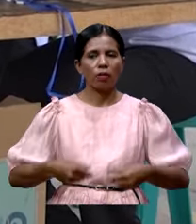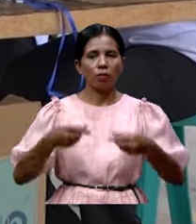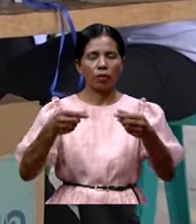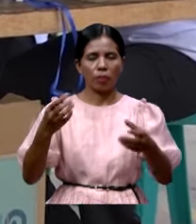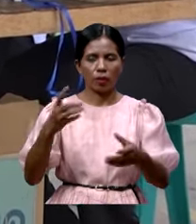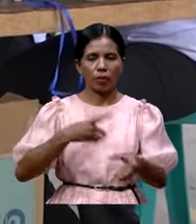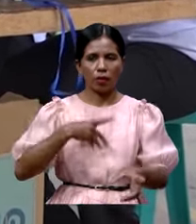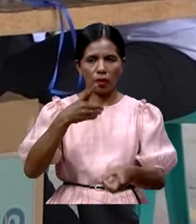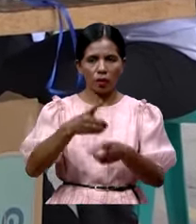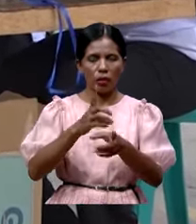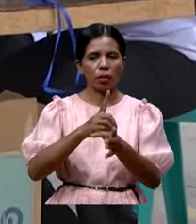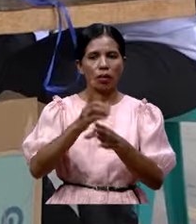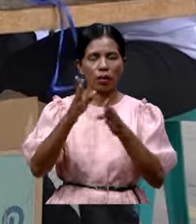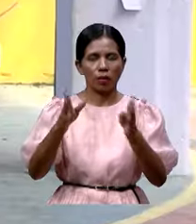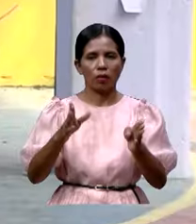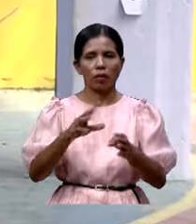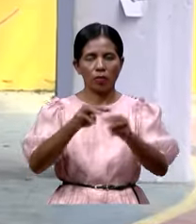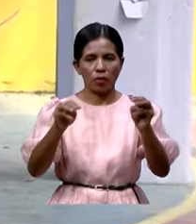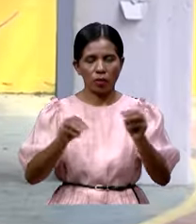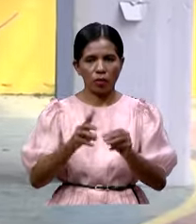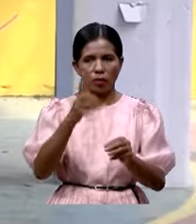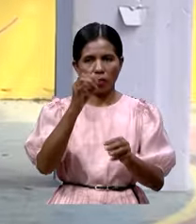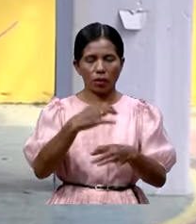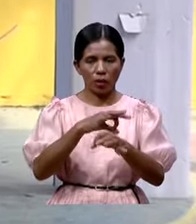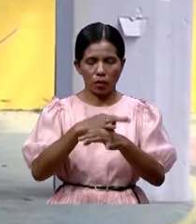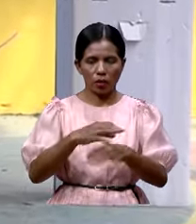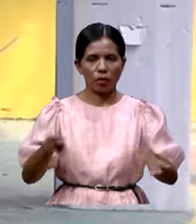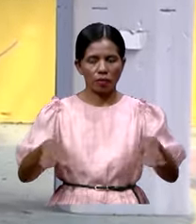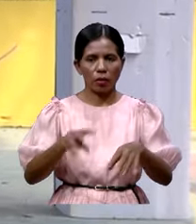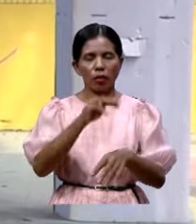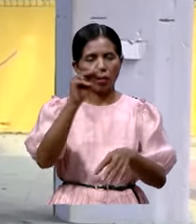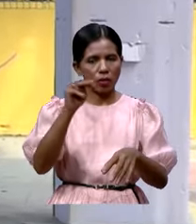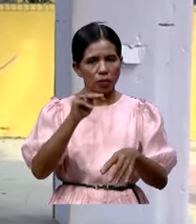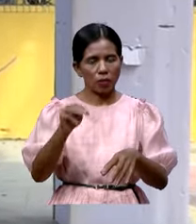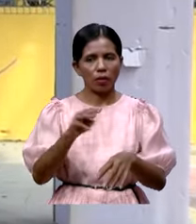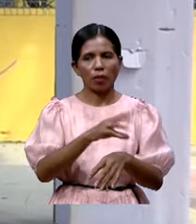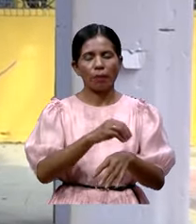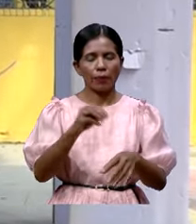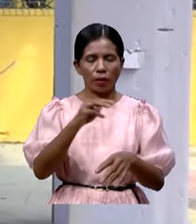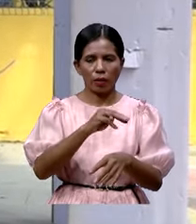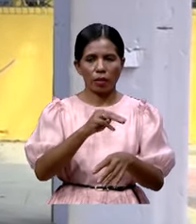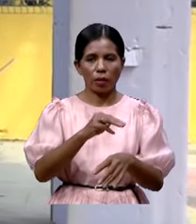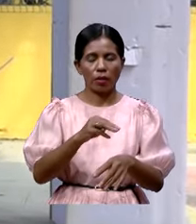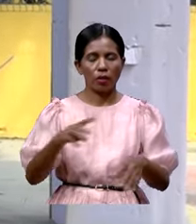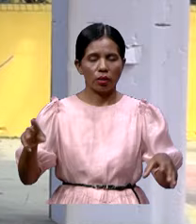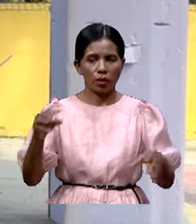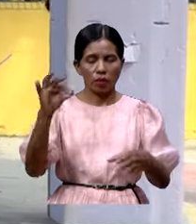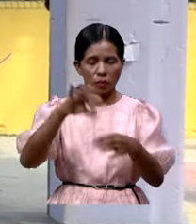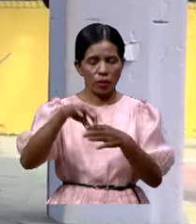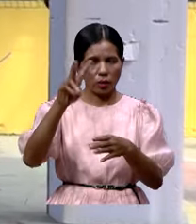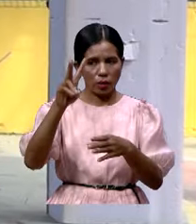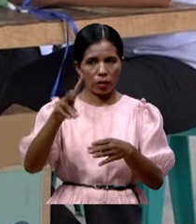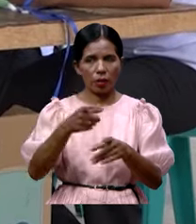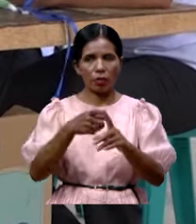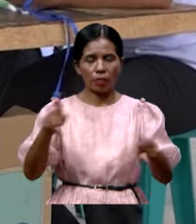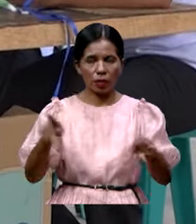voto, diretor estai municipio dili garante se hadia sistema e segunda volta, no fiar katak se iha participação máximo husi elector